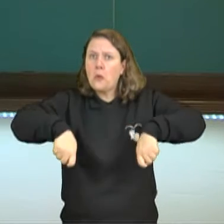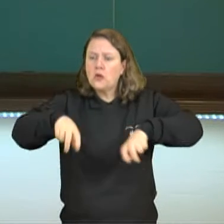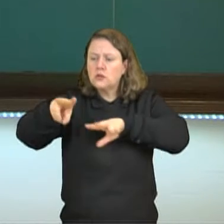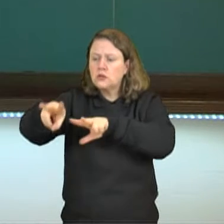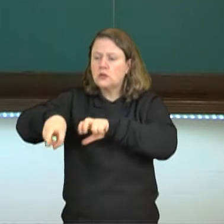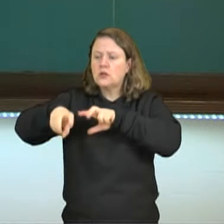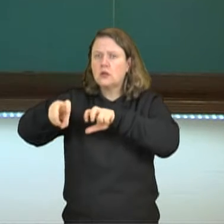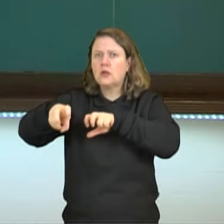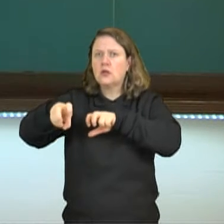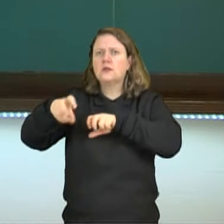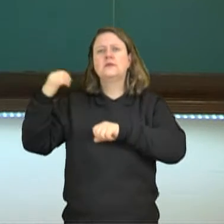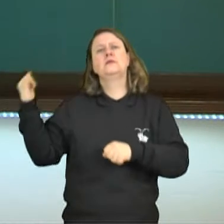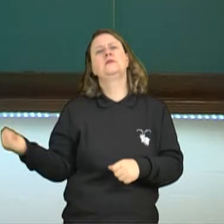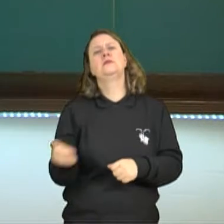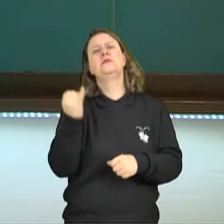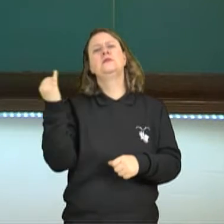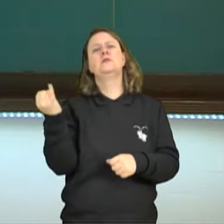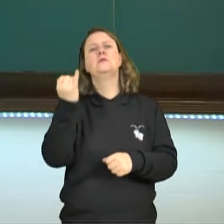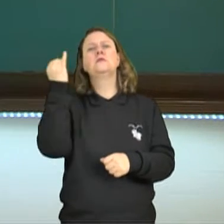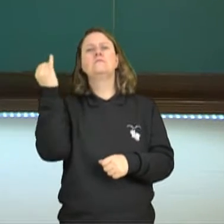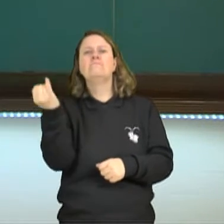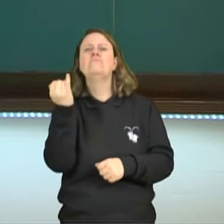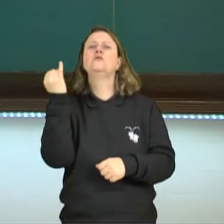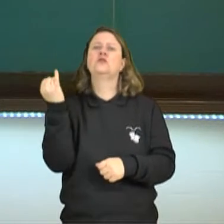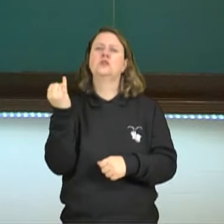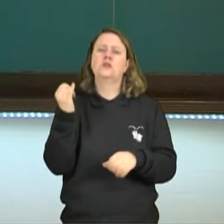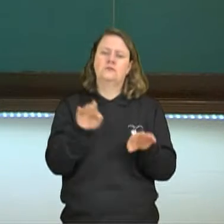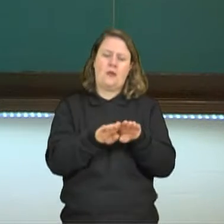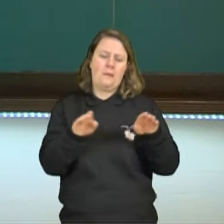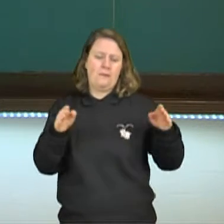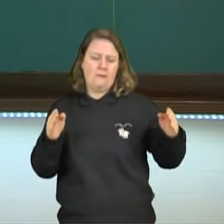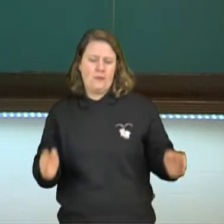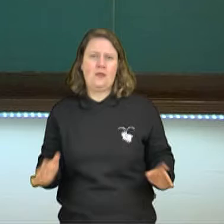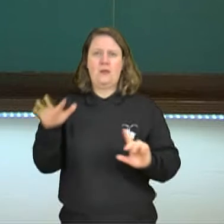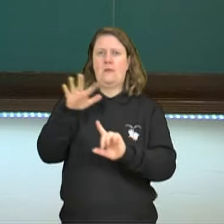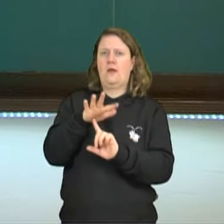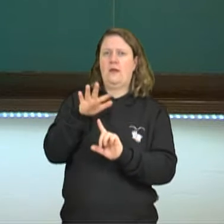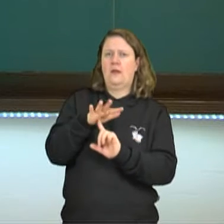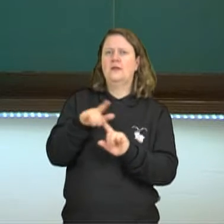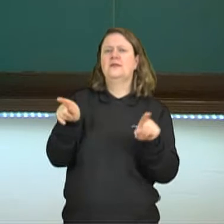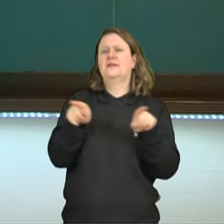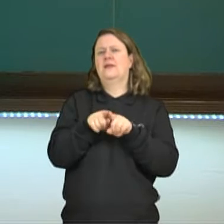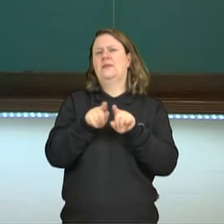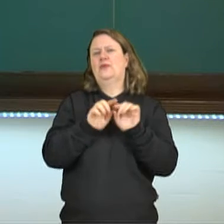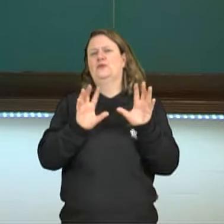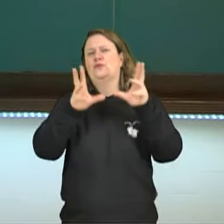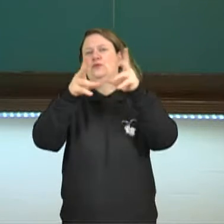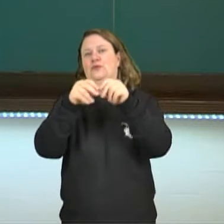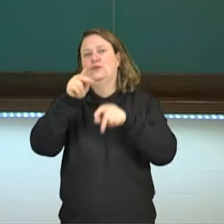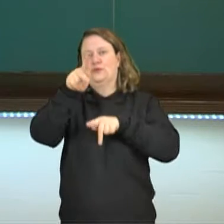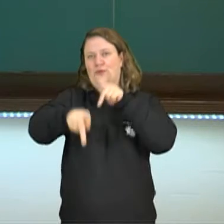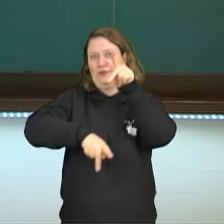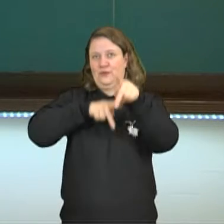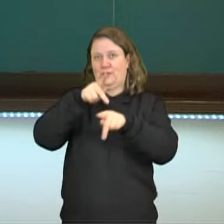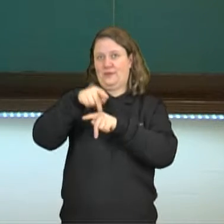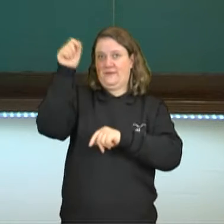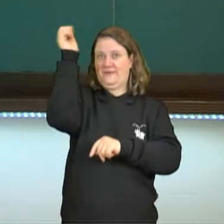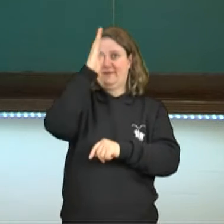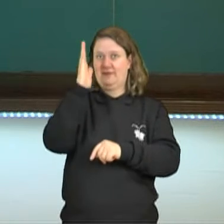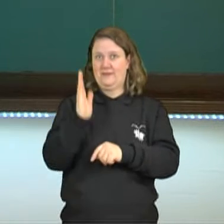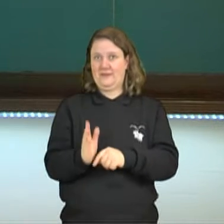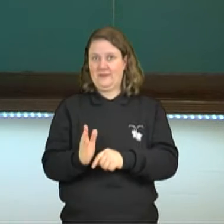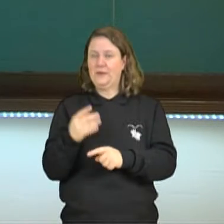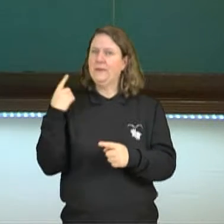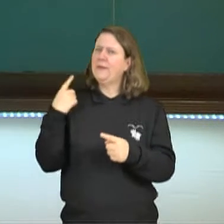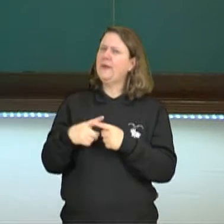aí na nossa economia, levando o alimento à mesa dos paranaenses e dos brasileiros. Por que eu estou dizendo isso? Porque o período da